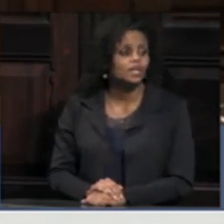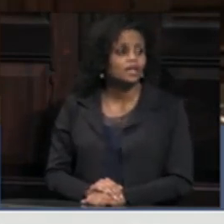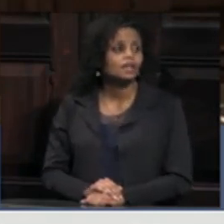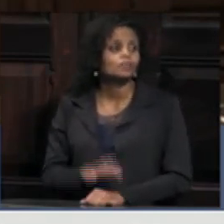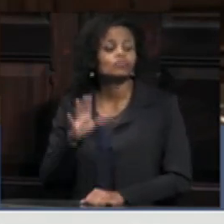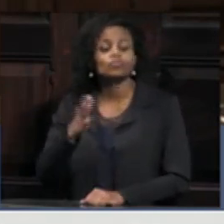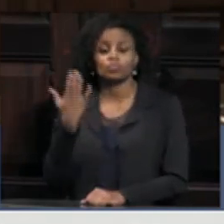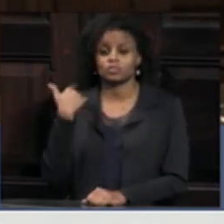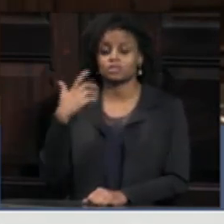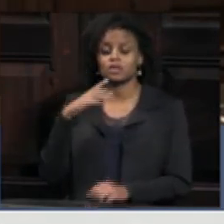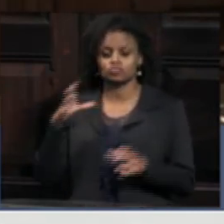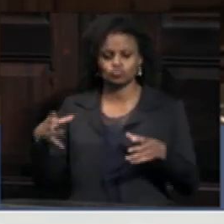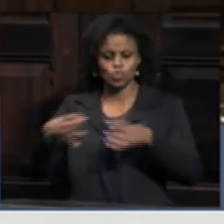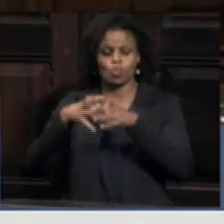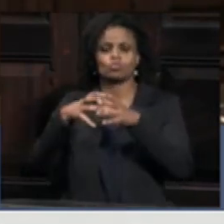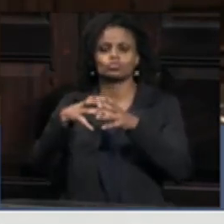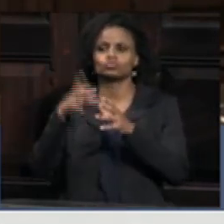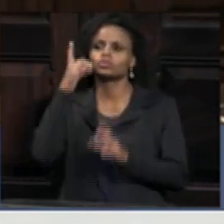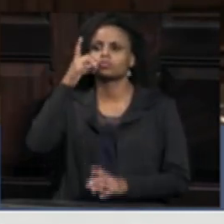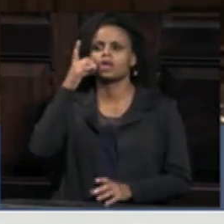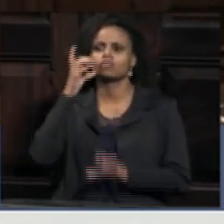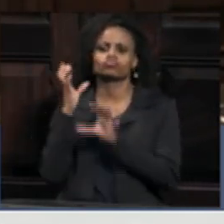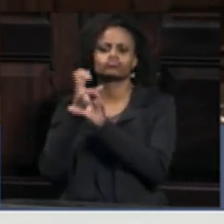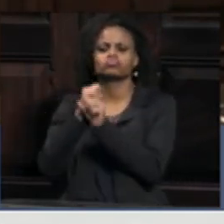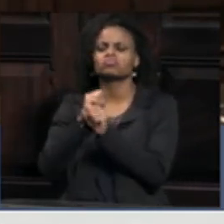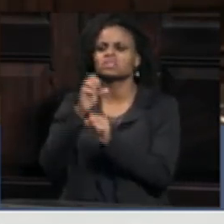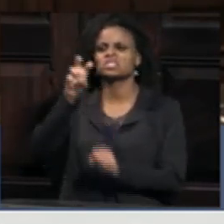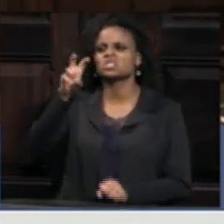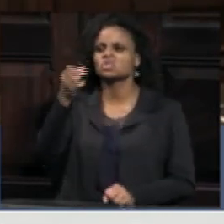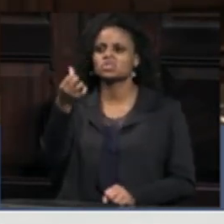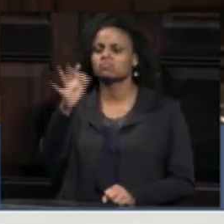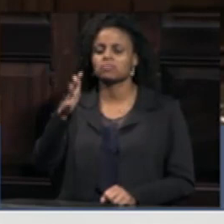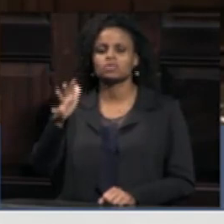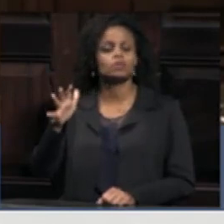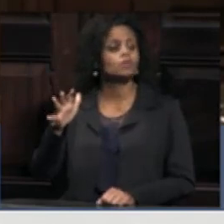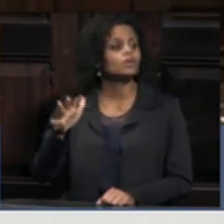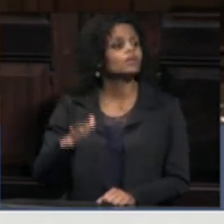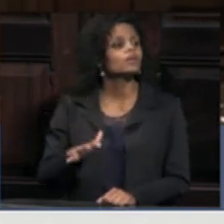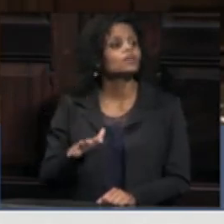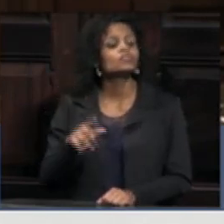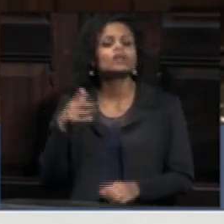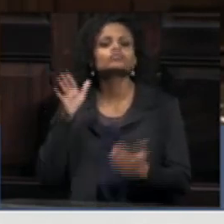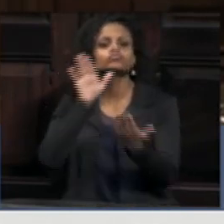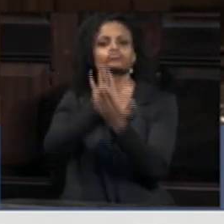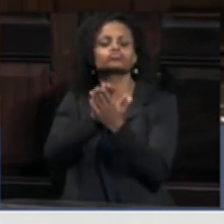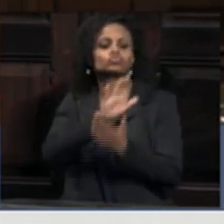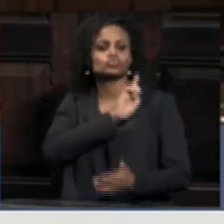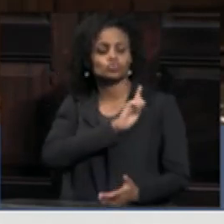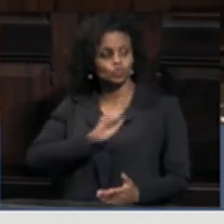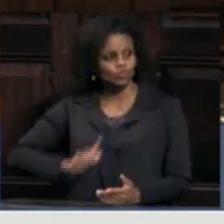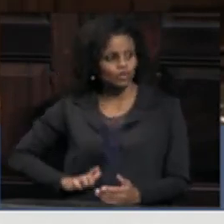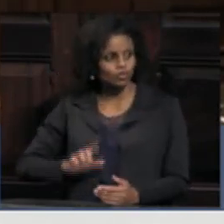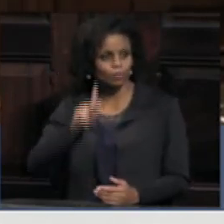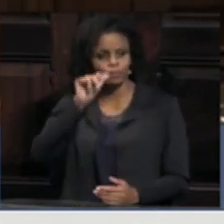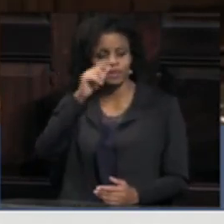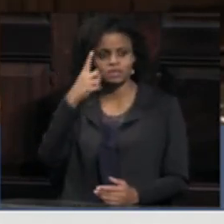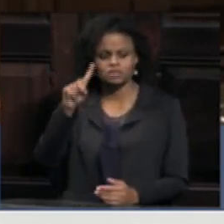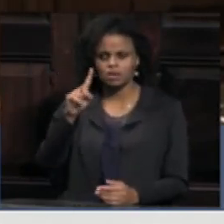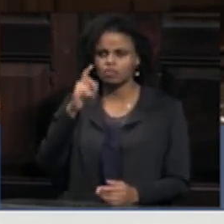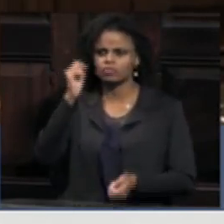5 ou 6, foram em audiência ao governador Pezão que fez um discurso muito semelhante.